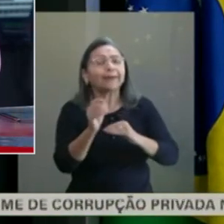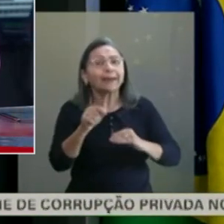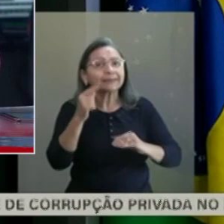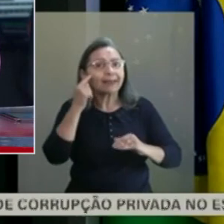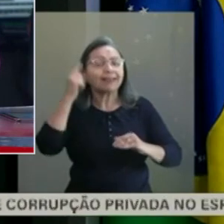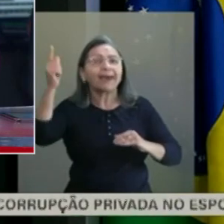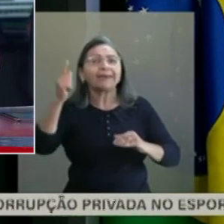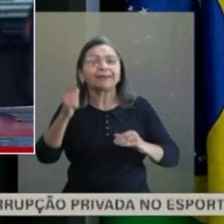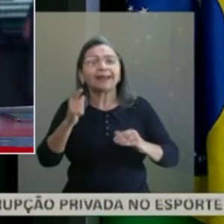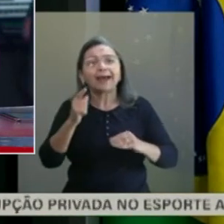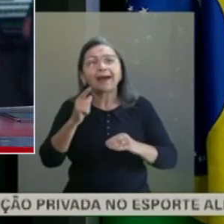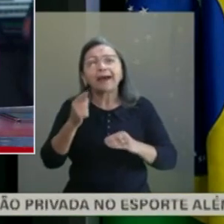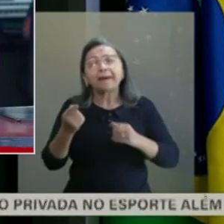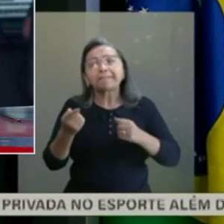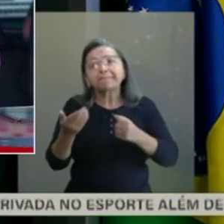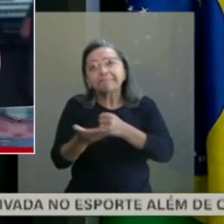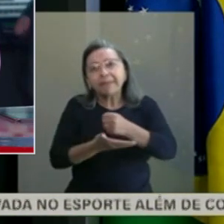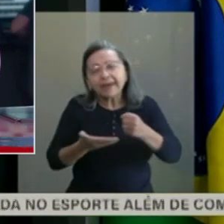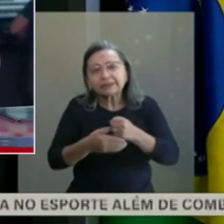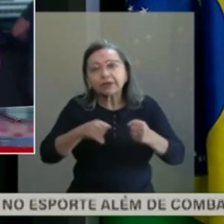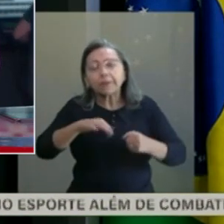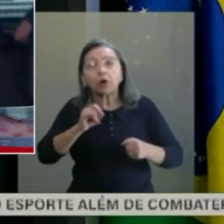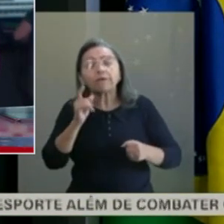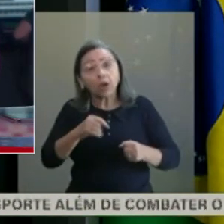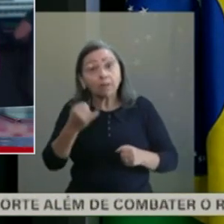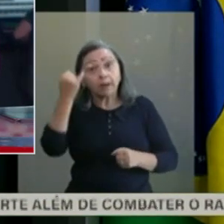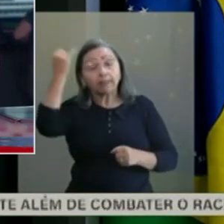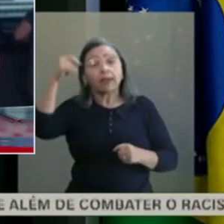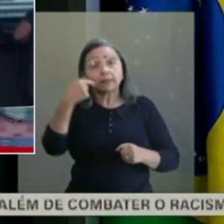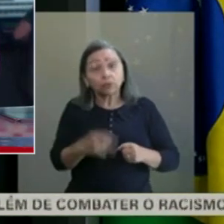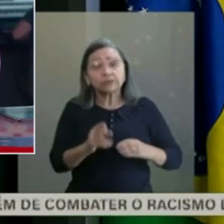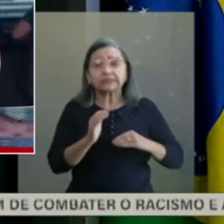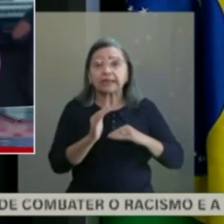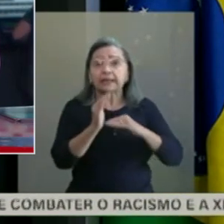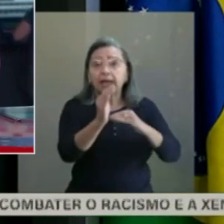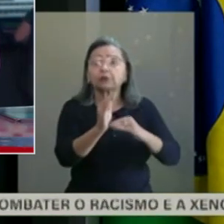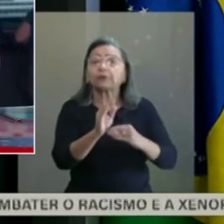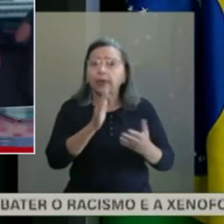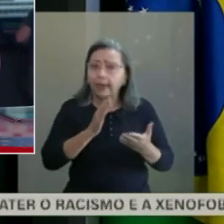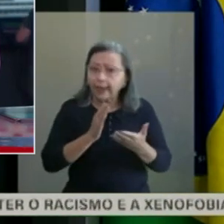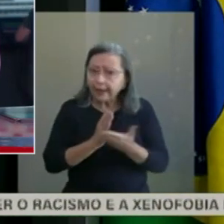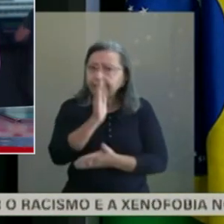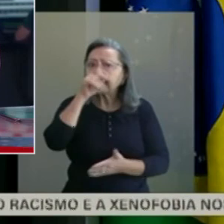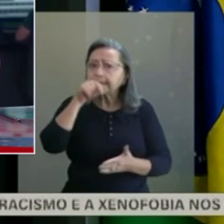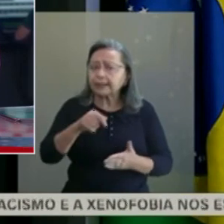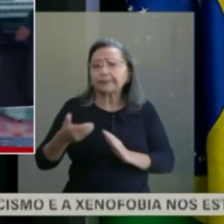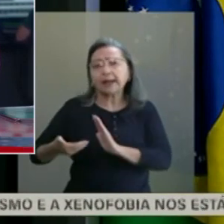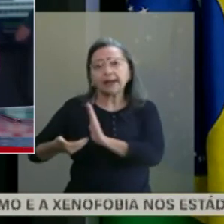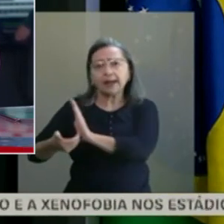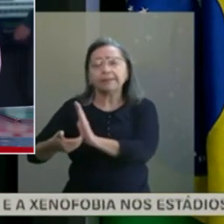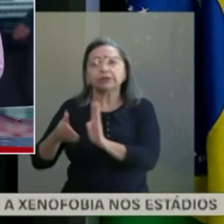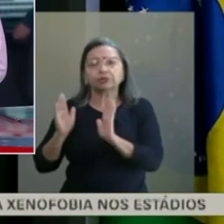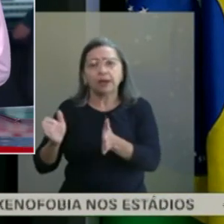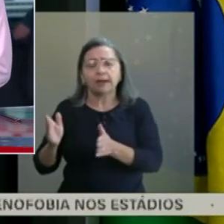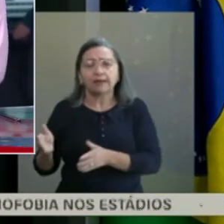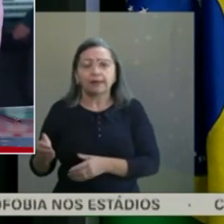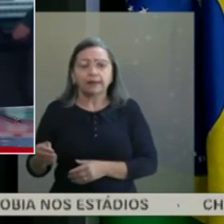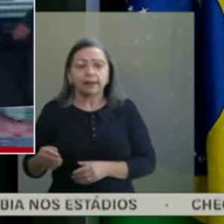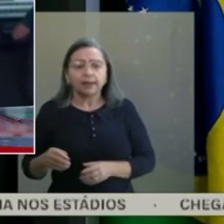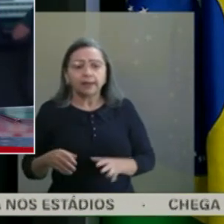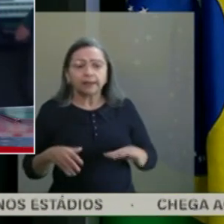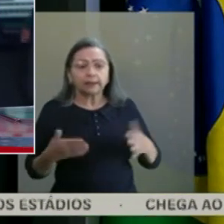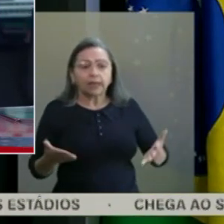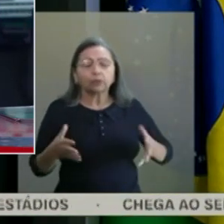pelas dívidas que os estados têm com a União. Outro ponto que foi bastante ressaltado pelo senador, né, Jairo, foi em relação